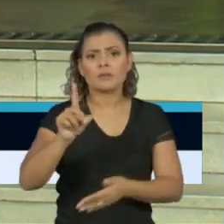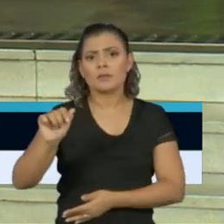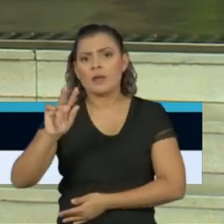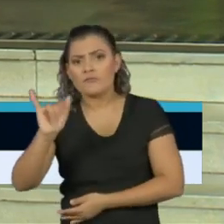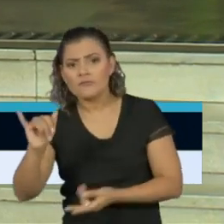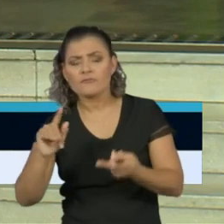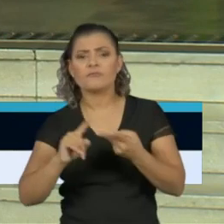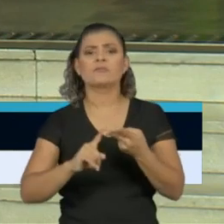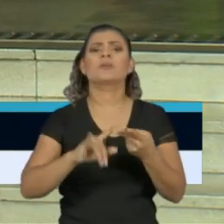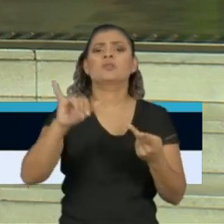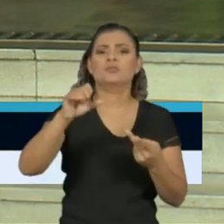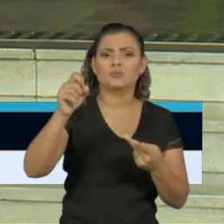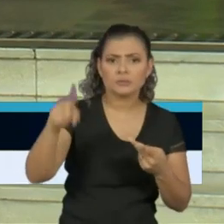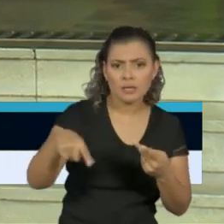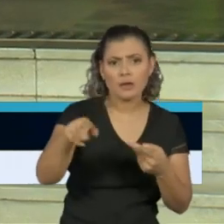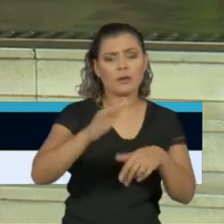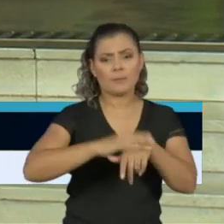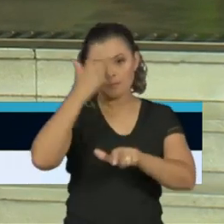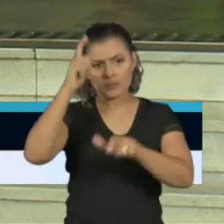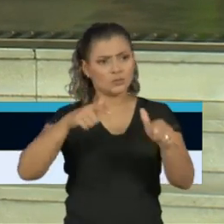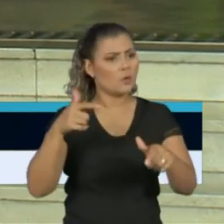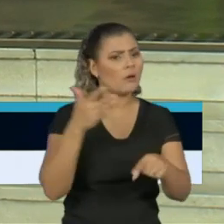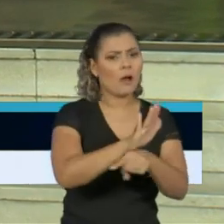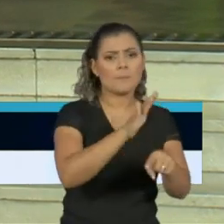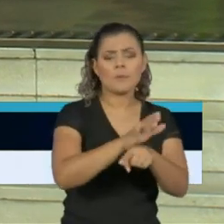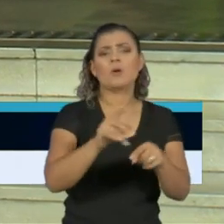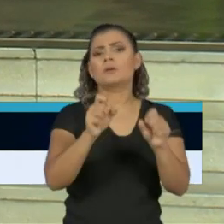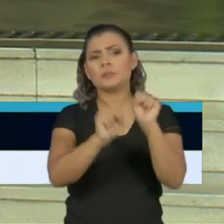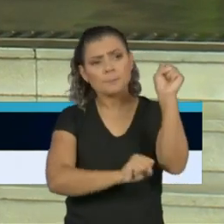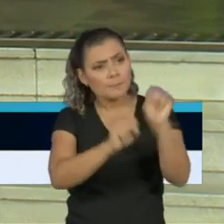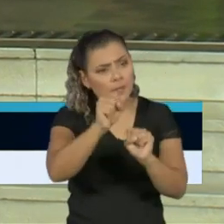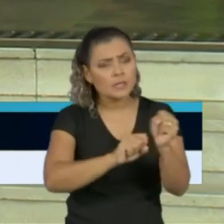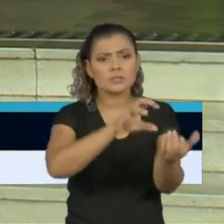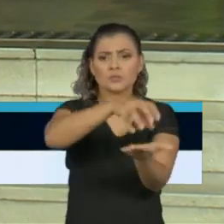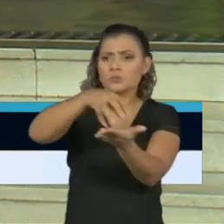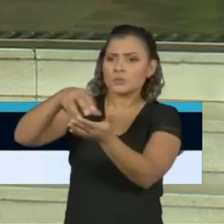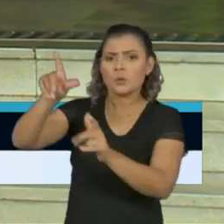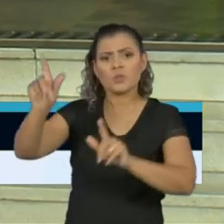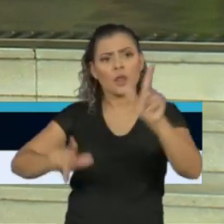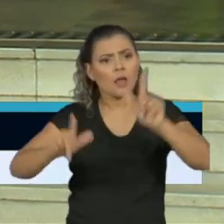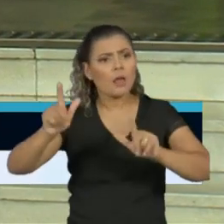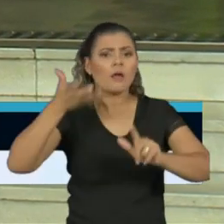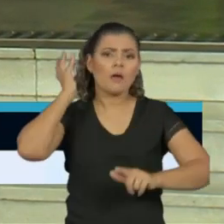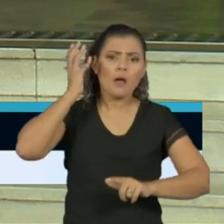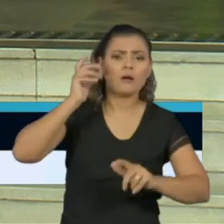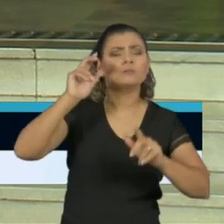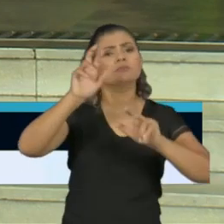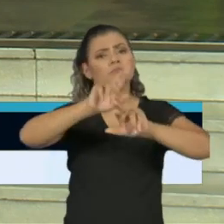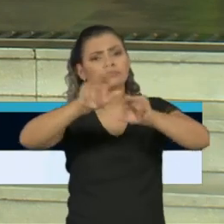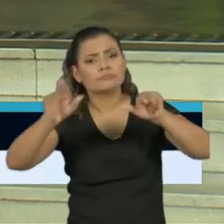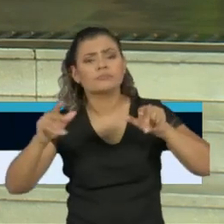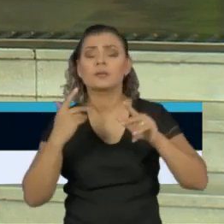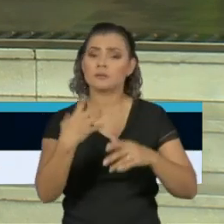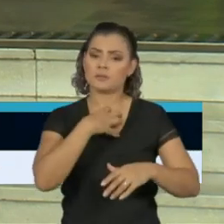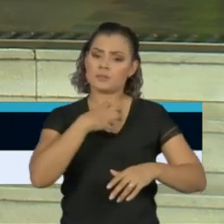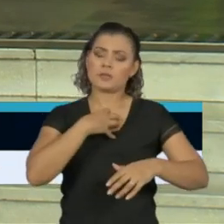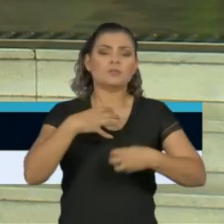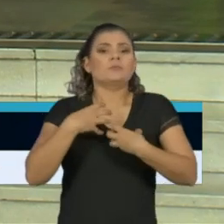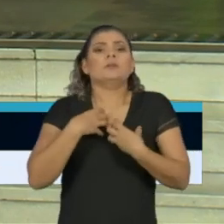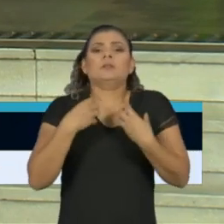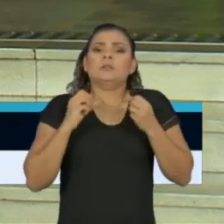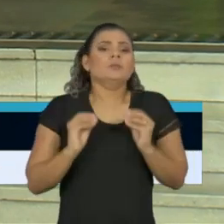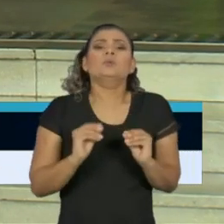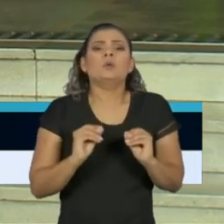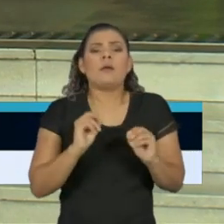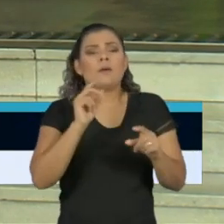Wip, que colaboram pro bono, entidades, instituições, veículos de comunicação que têm o melhor sentimento para